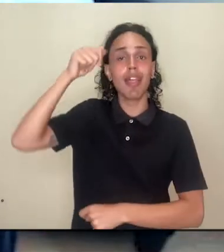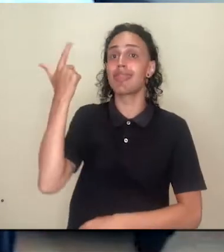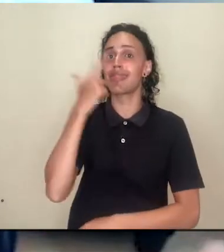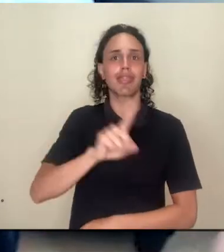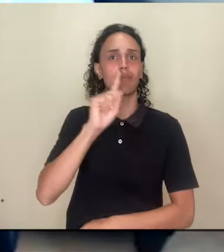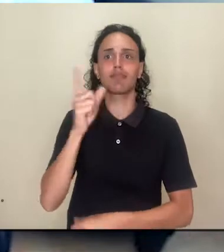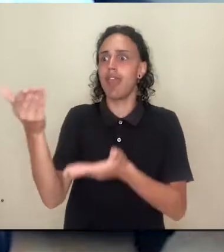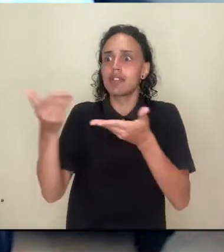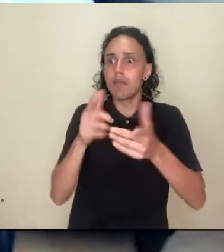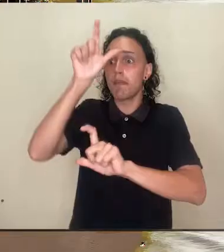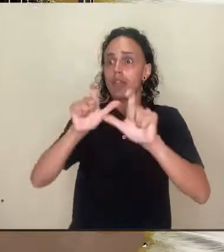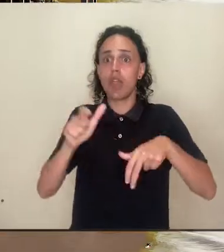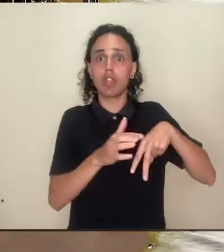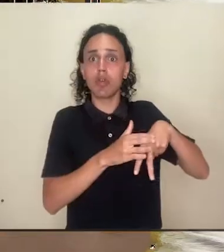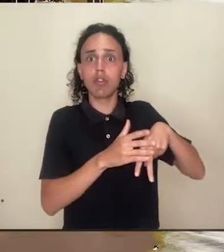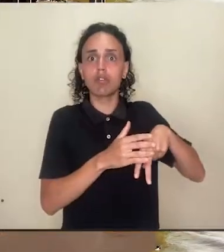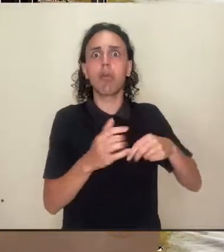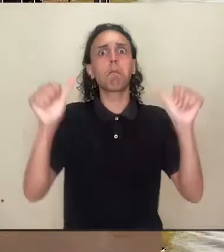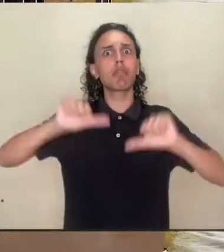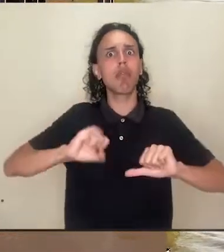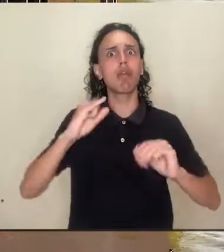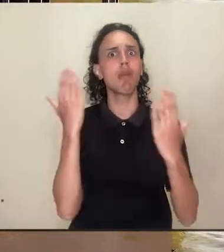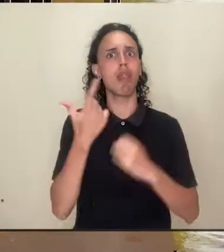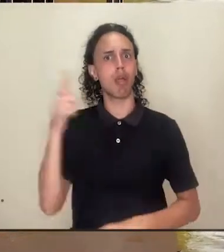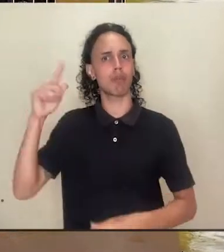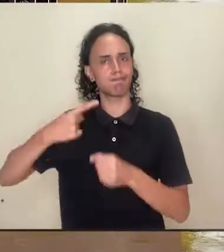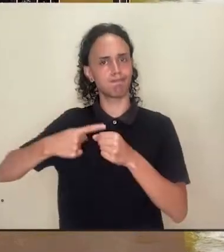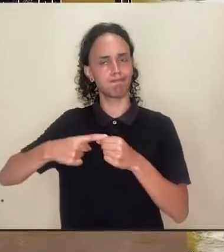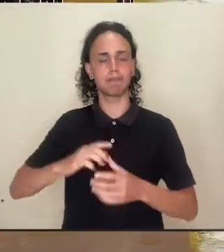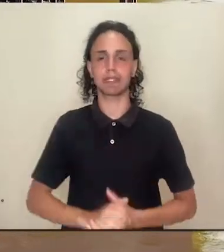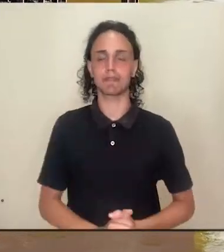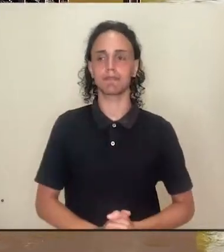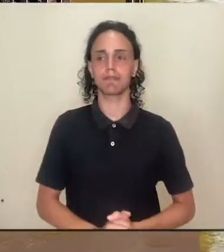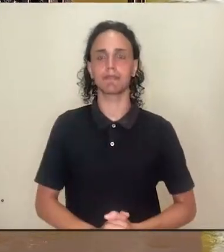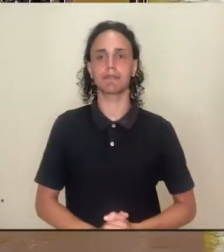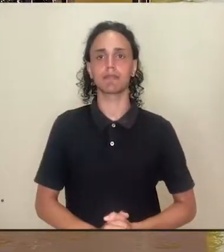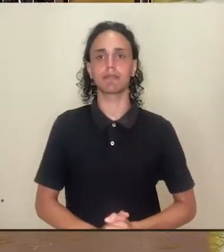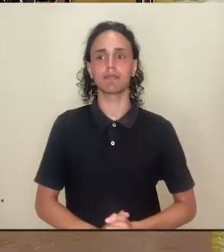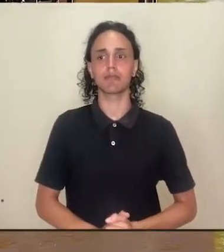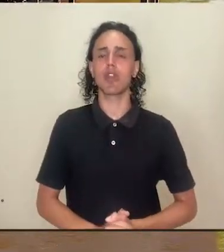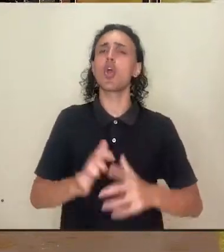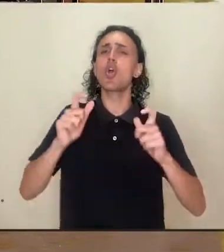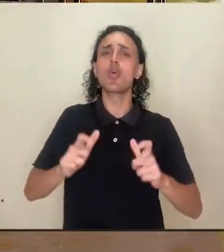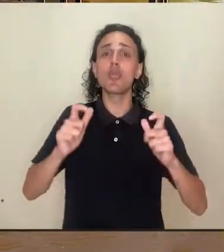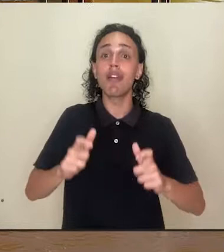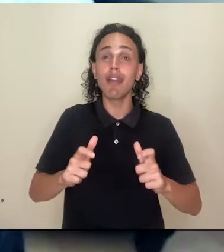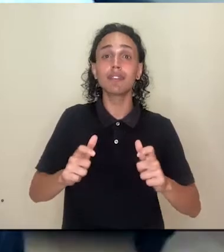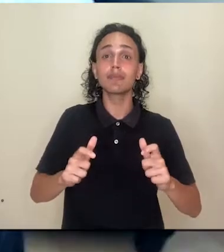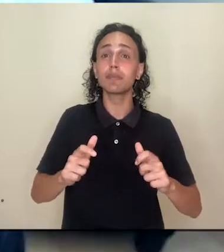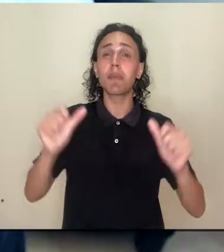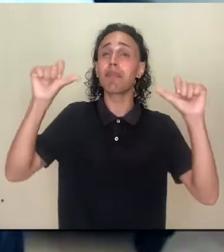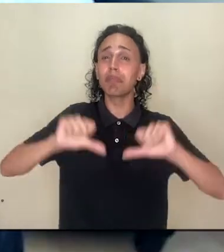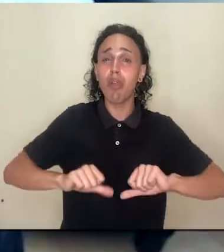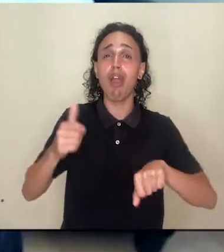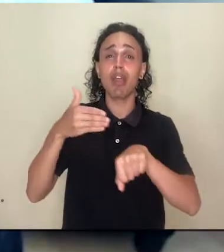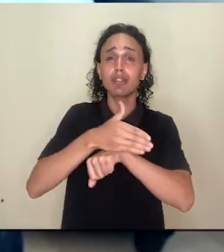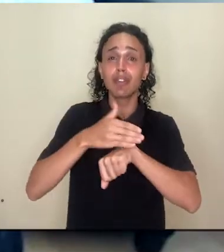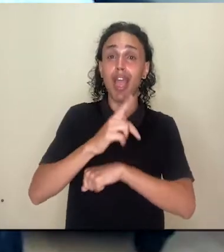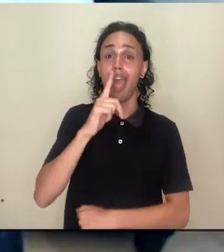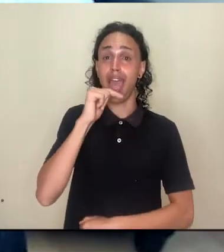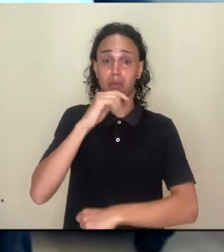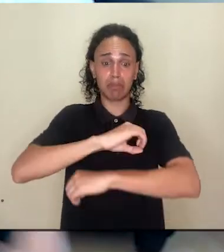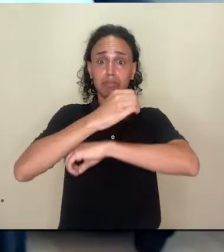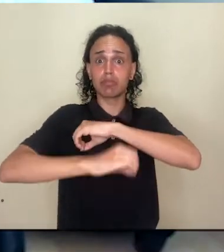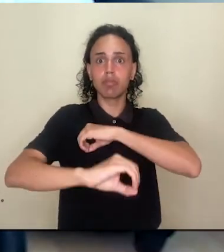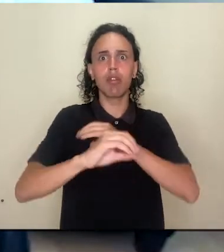mora em Manaus, imagine nos outros municípios. Se você olha a região que tem menos acesso à água encanada,